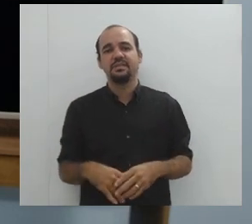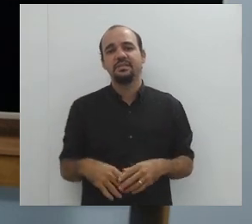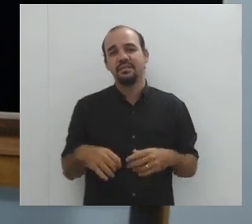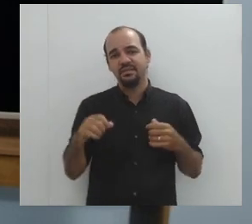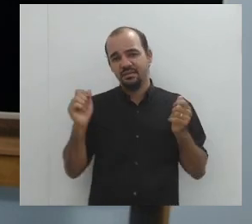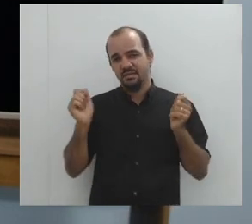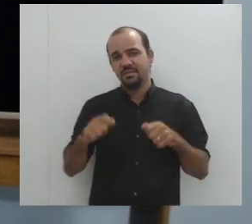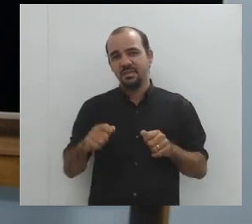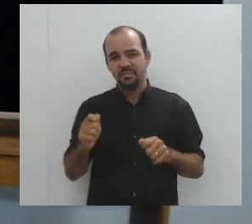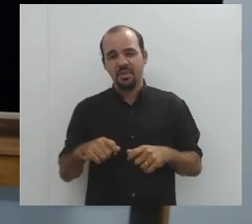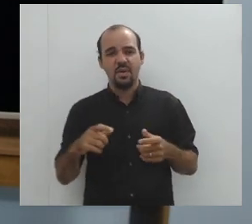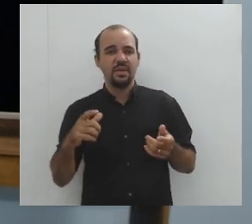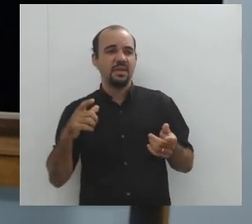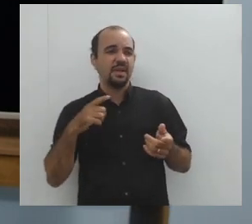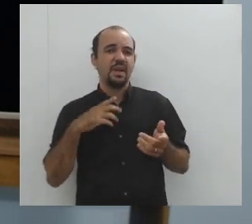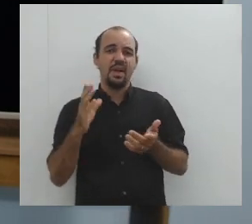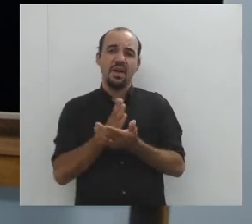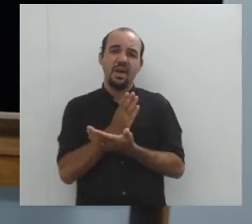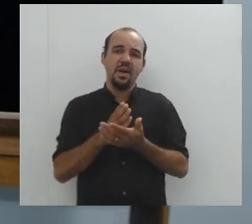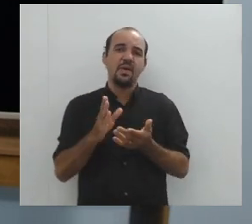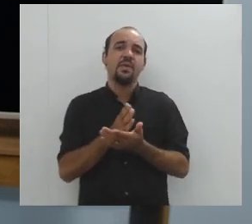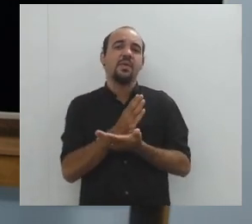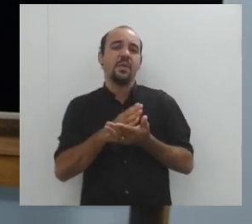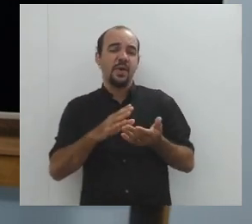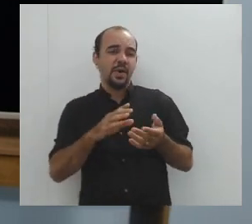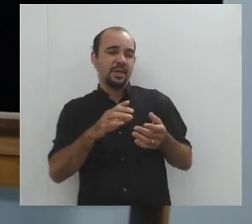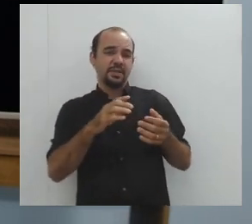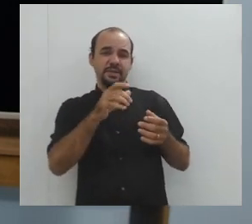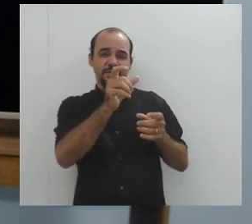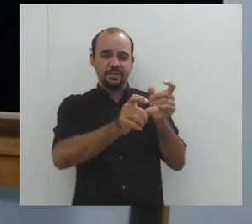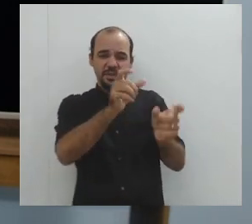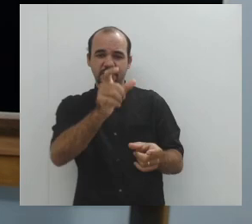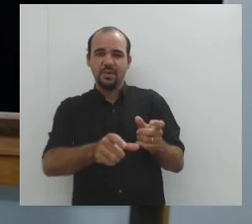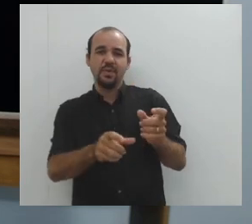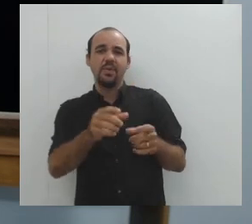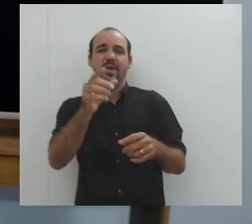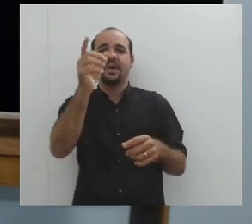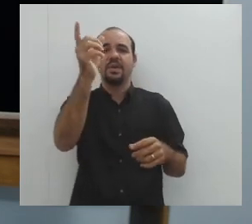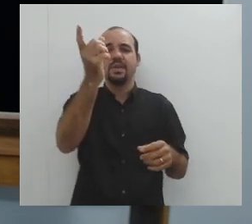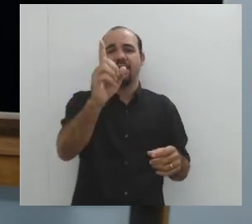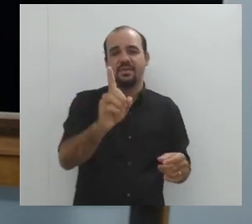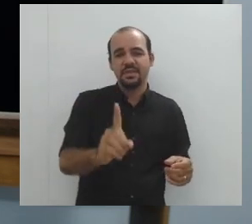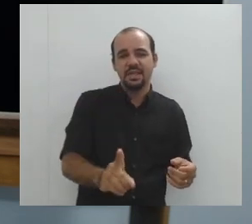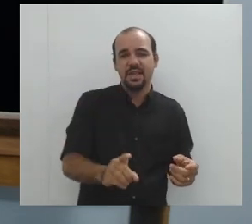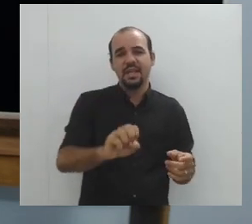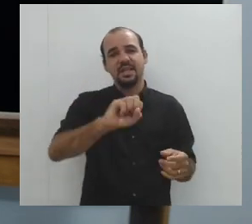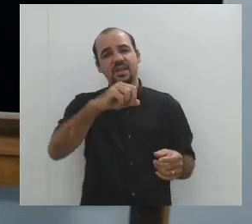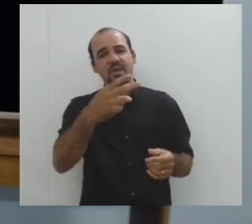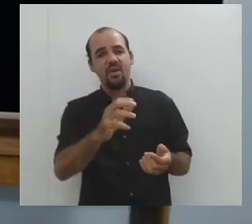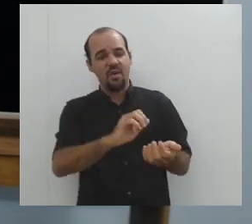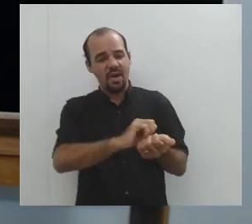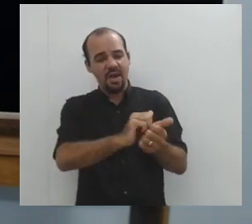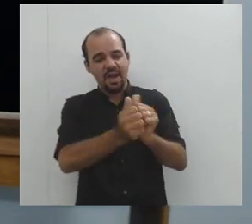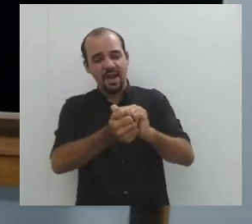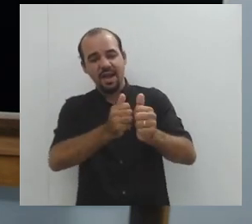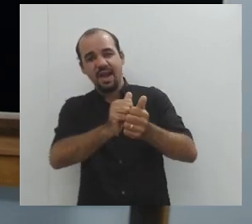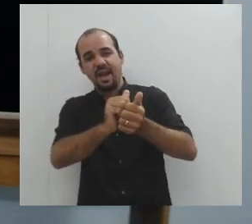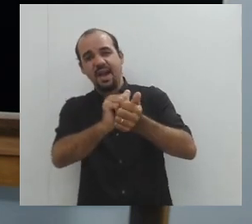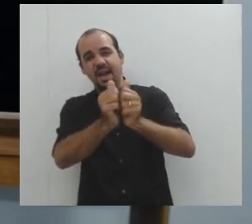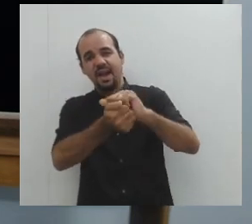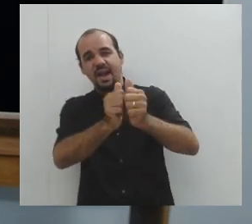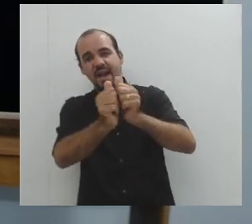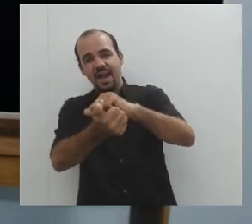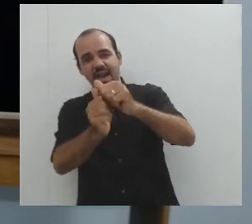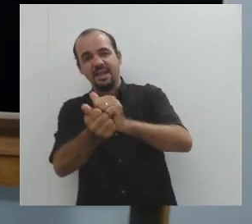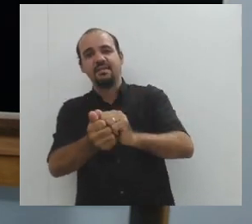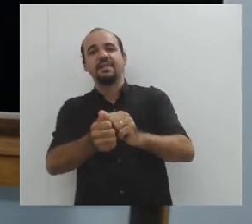locomoção e com qualquer outro impedimento, para facilitar alterando a regra. Então